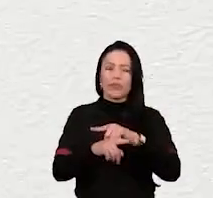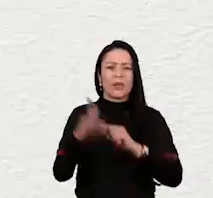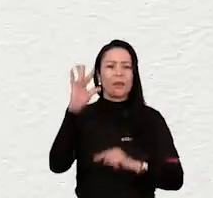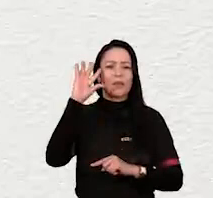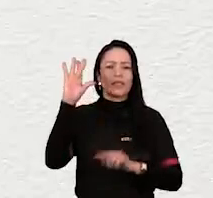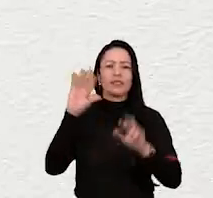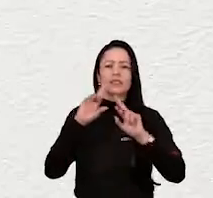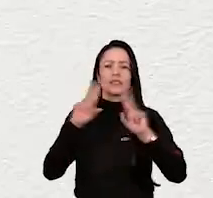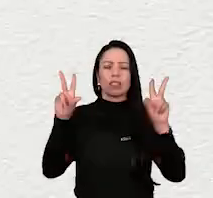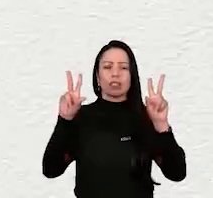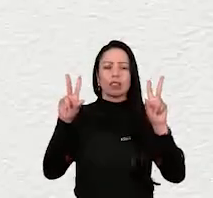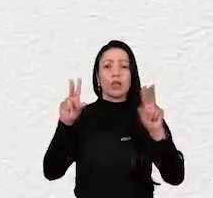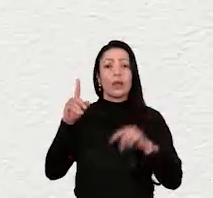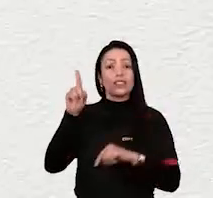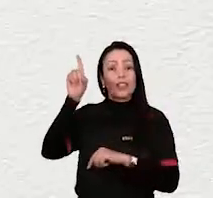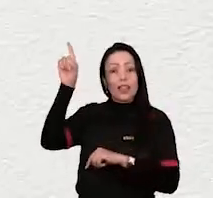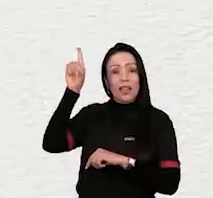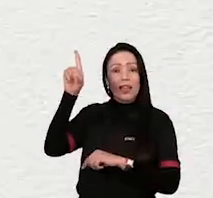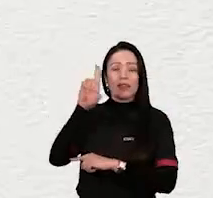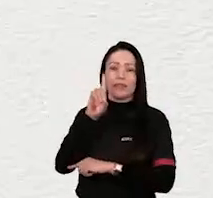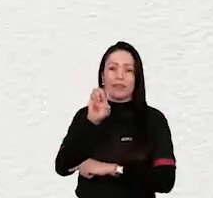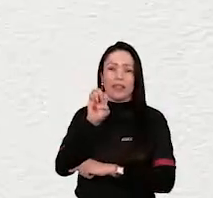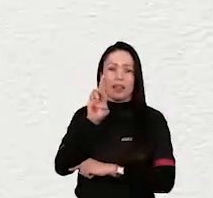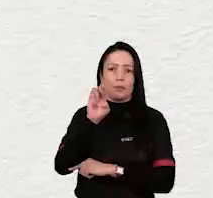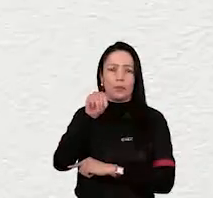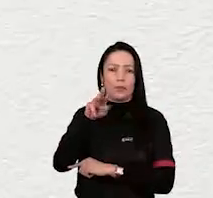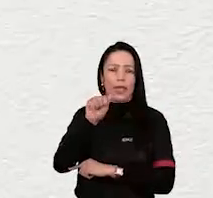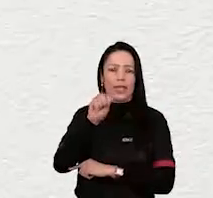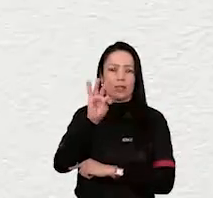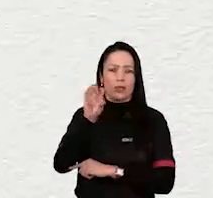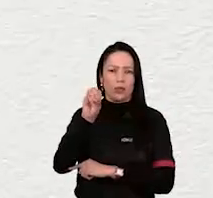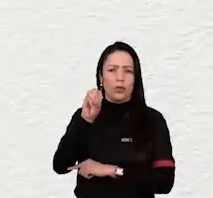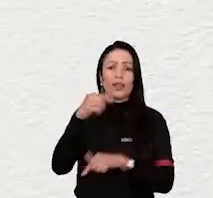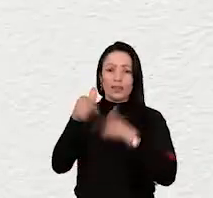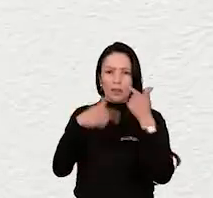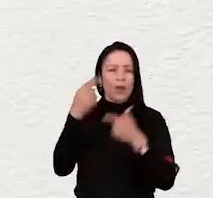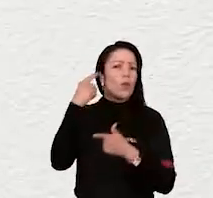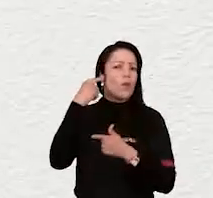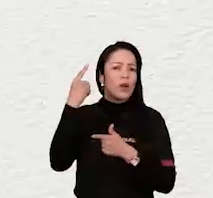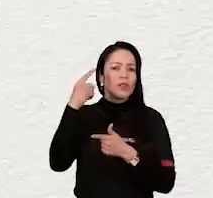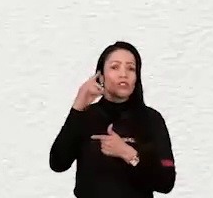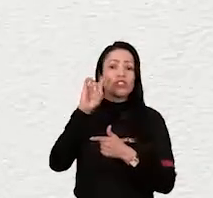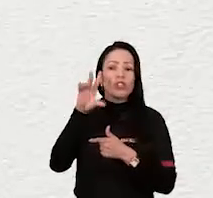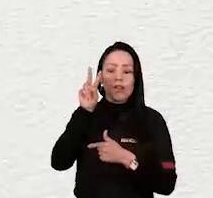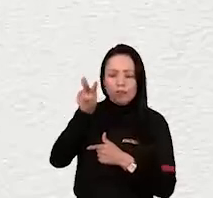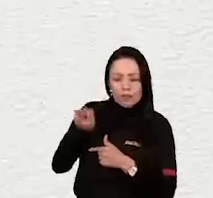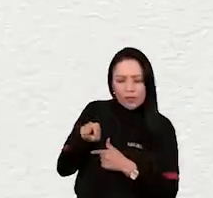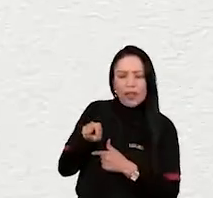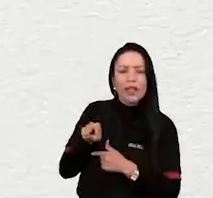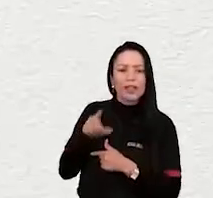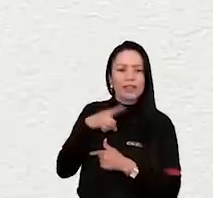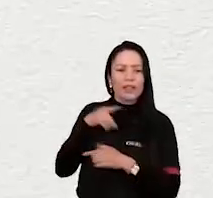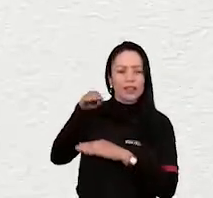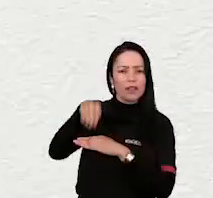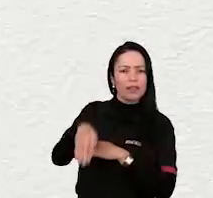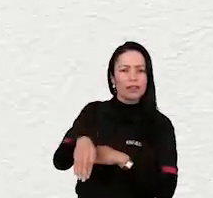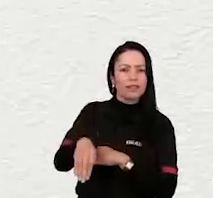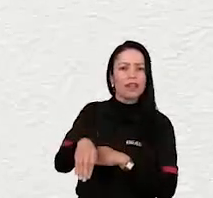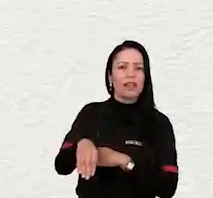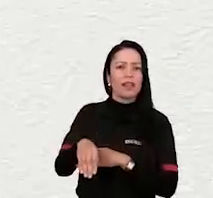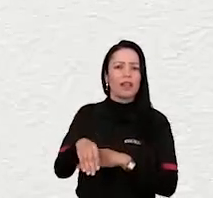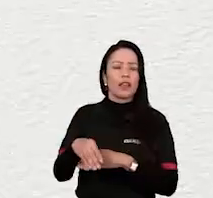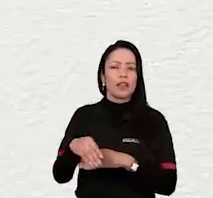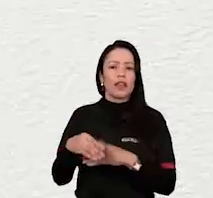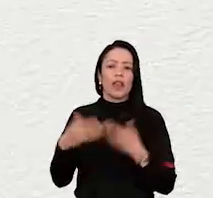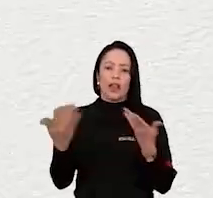eu acho que lá o dermato ele só visualiza, ele trabalha com a orelha média quando ela tem essa primeira via, que é descendente, que é de fora